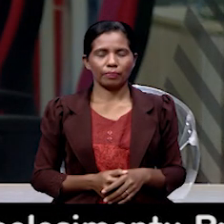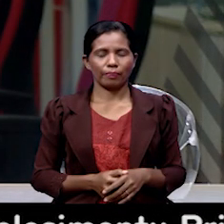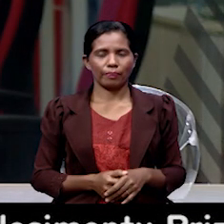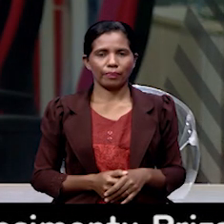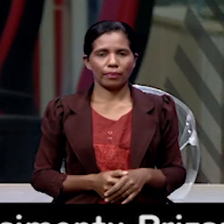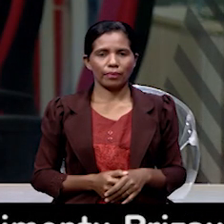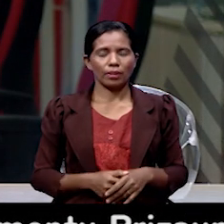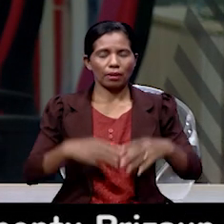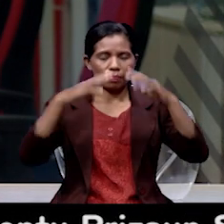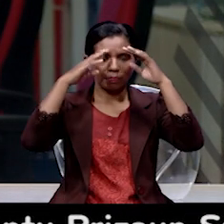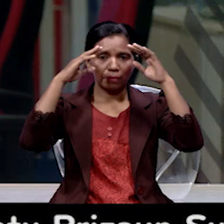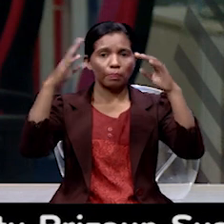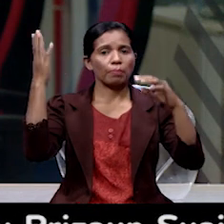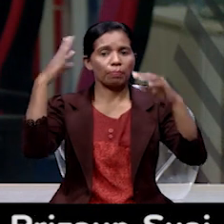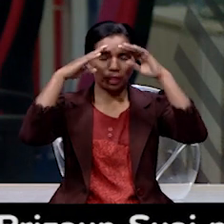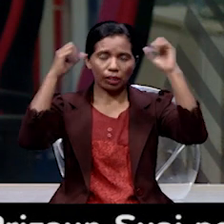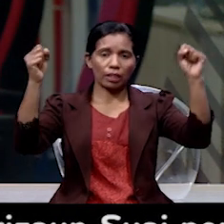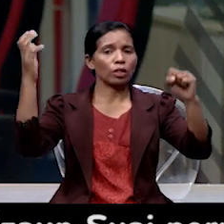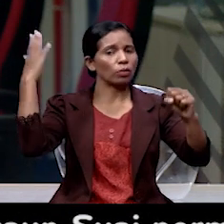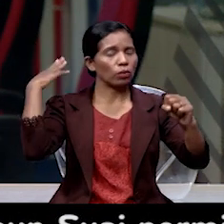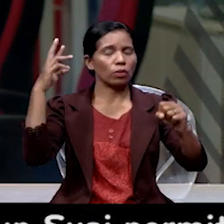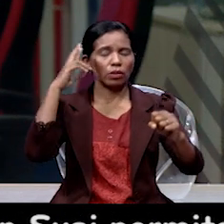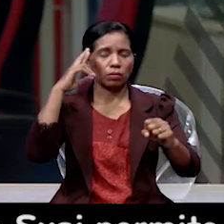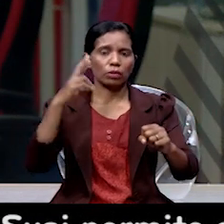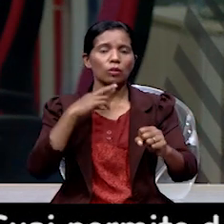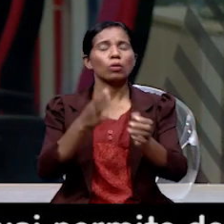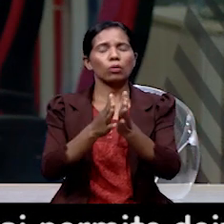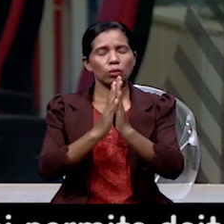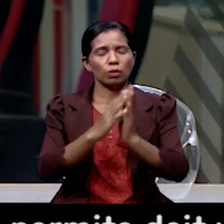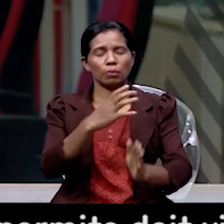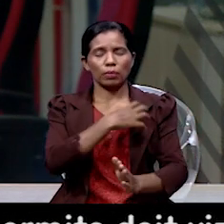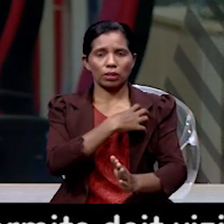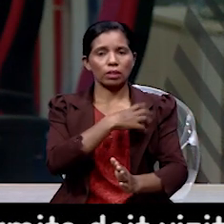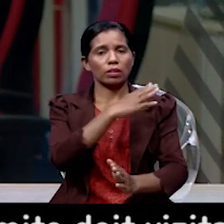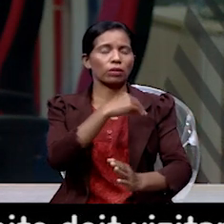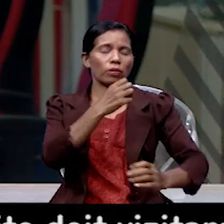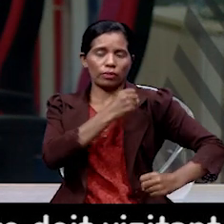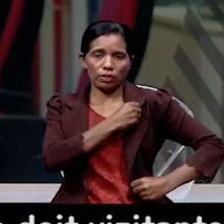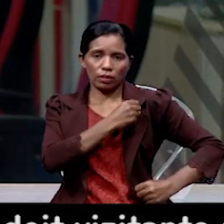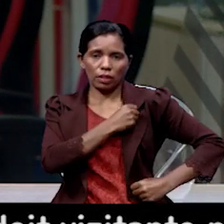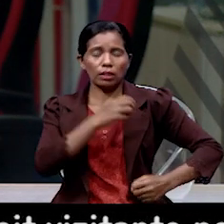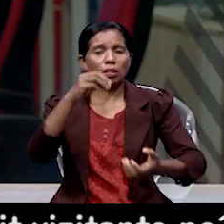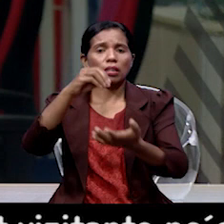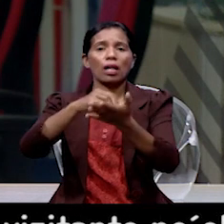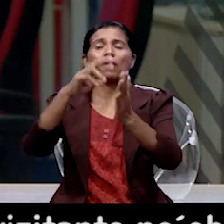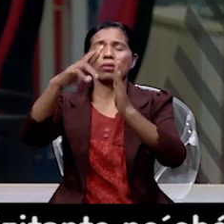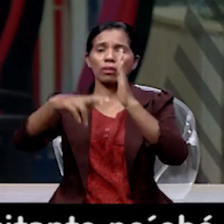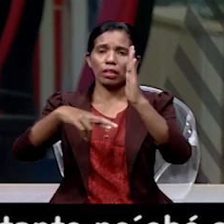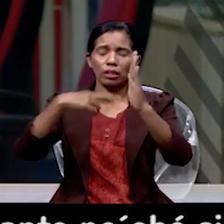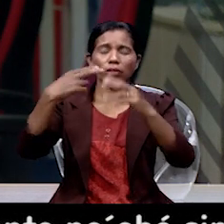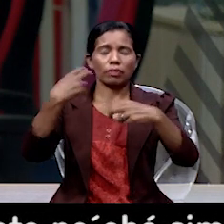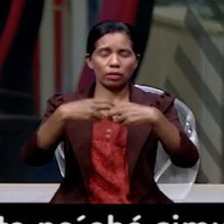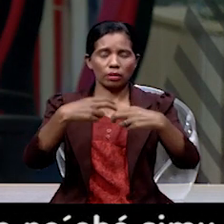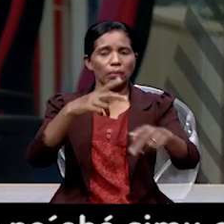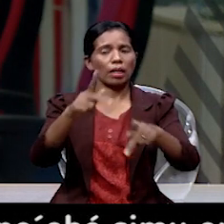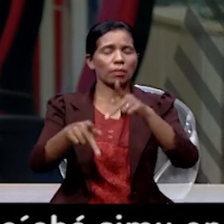Ex-Presidente Republika José Ramos Horta usa o PNTL no FFDTL ato aplica regras rigoroso ba cidadão nebela